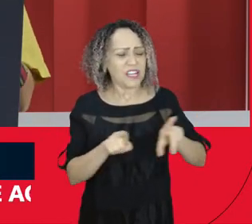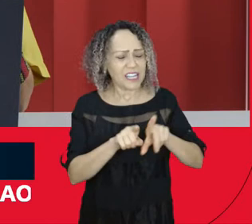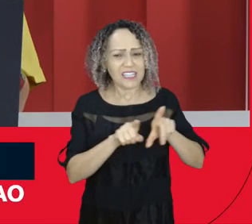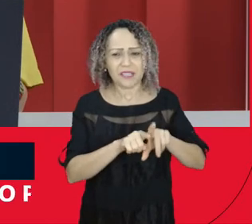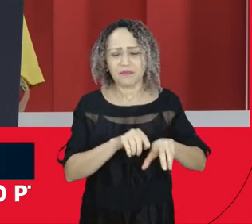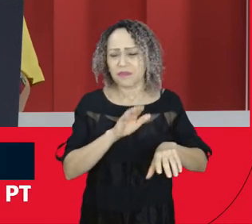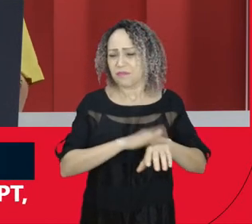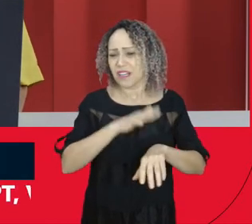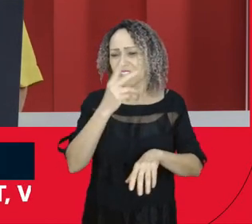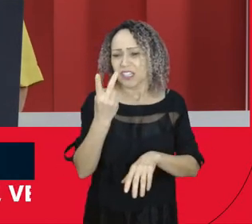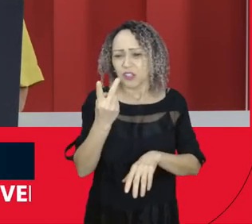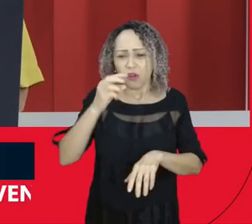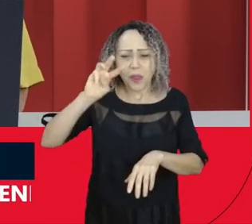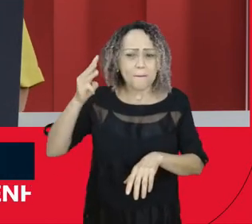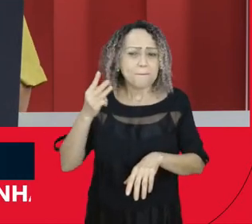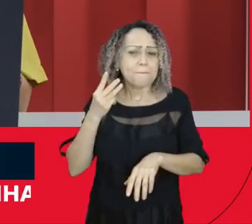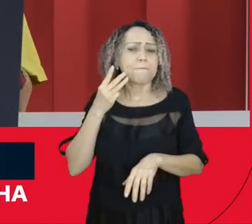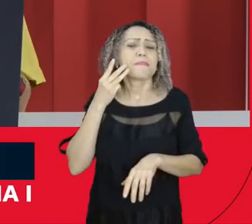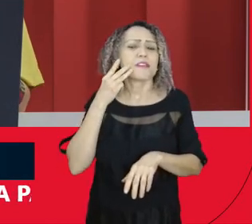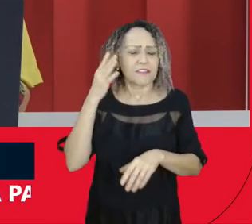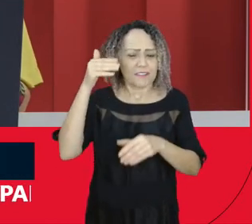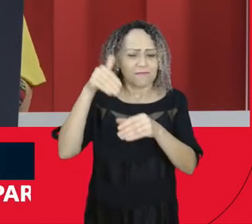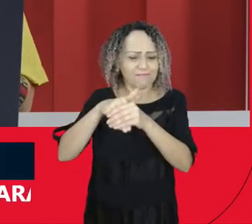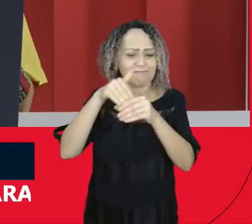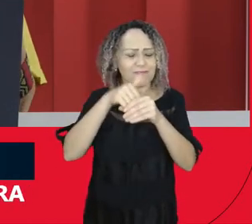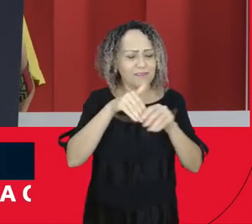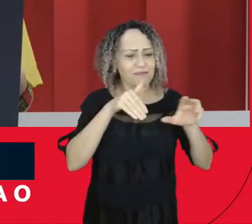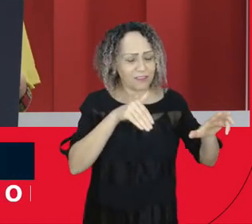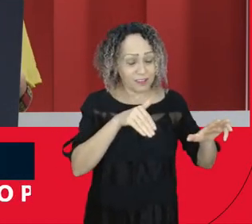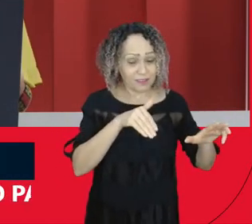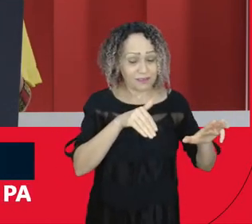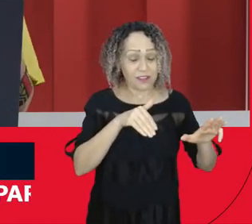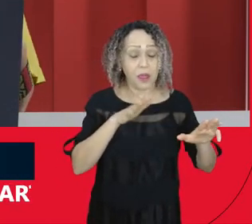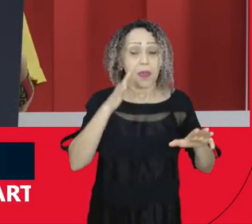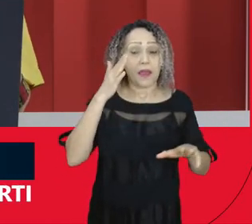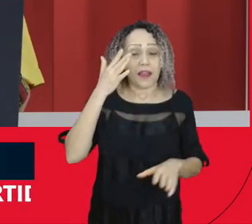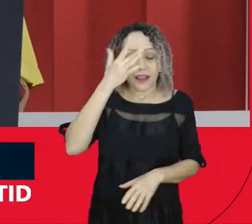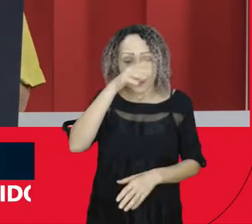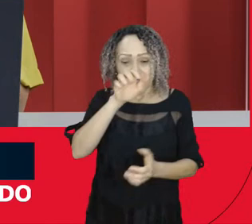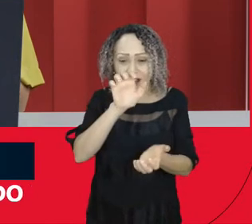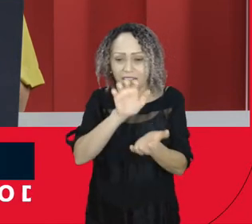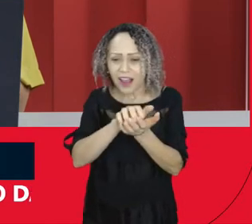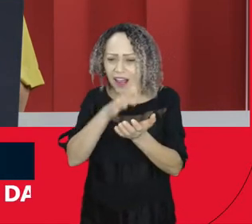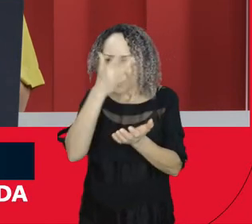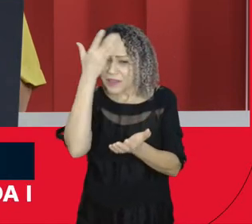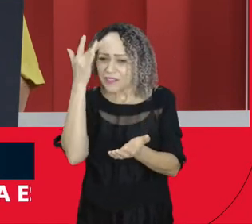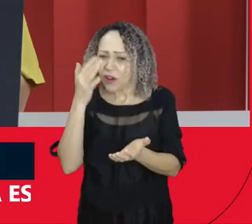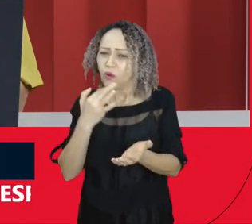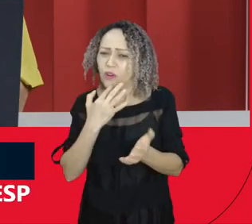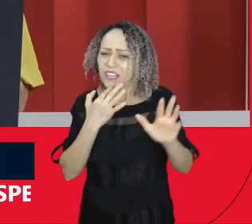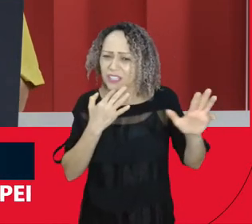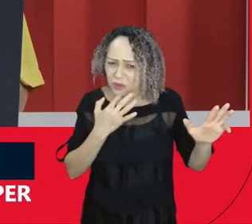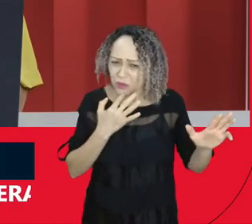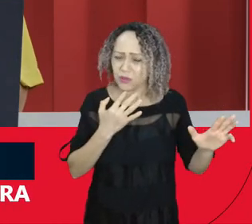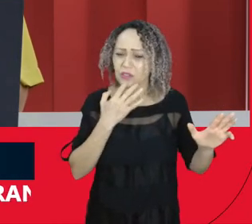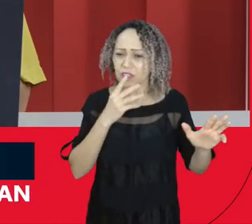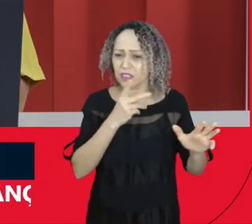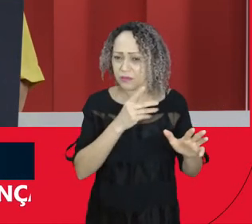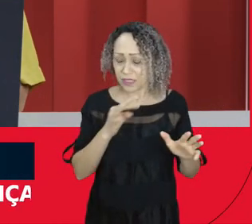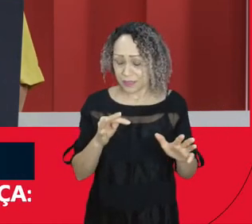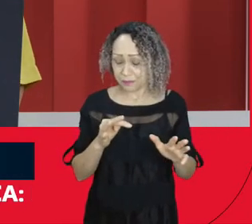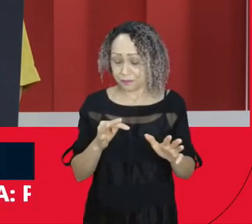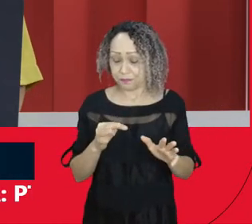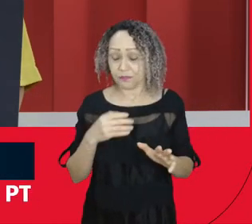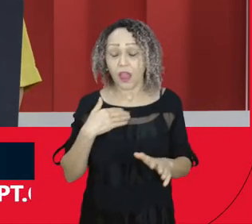resultados mostram que o povo de Pernambuco conhece Lula, conhece o PT, e eu queria que a senhora falasse um pouquinho do legado dos governos do